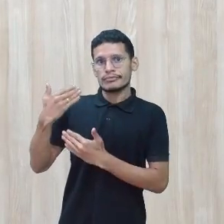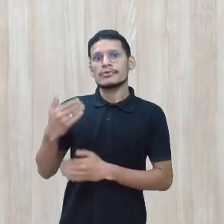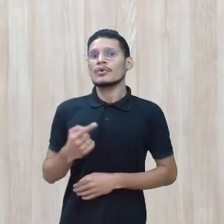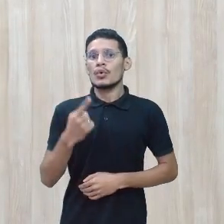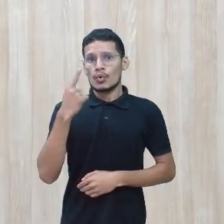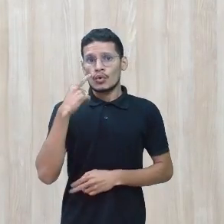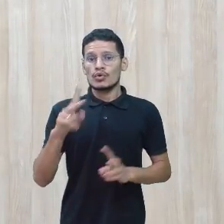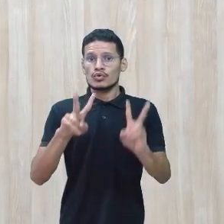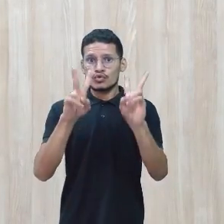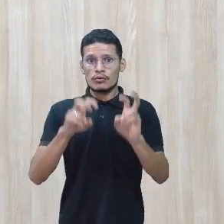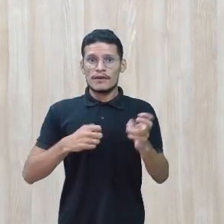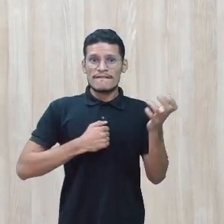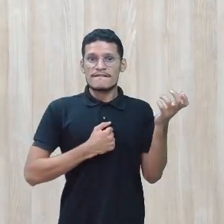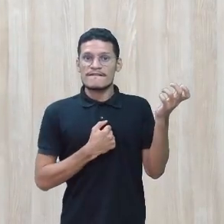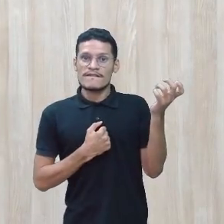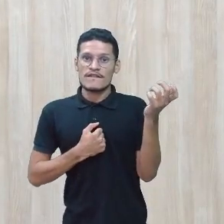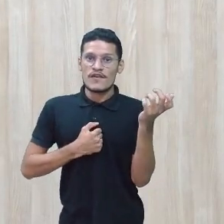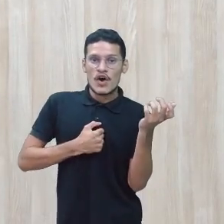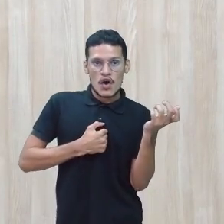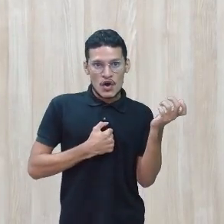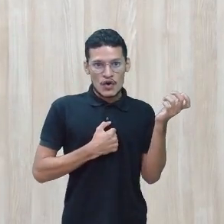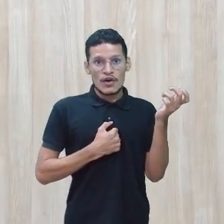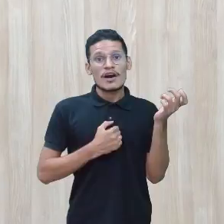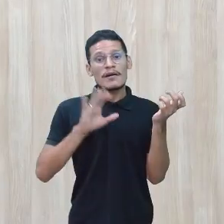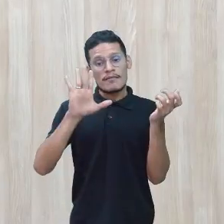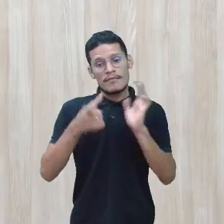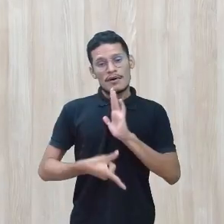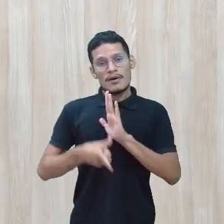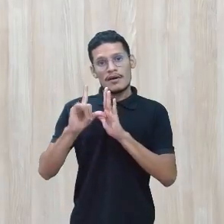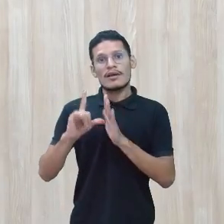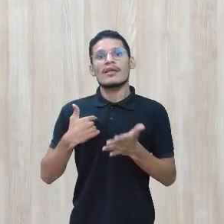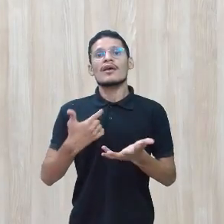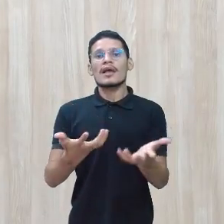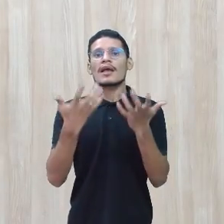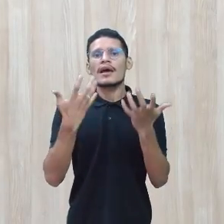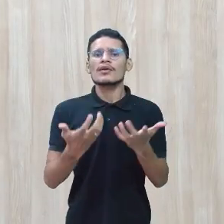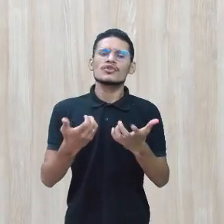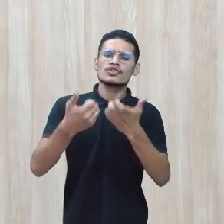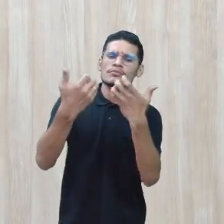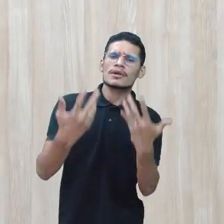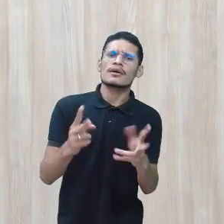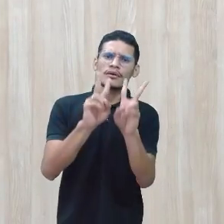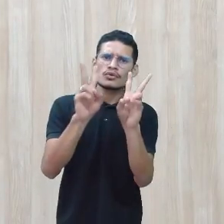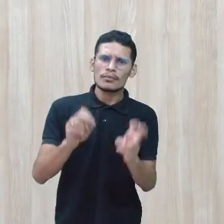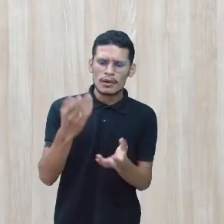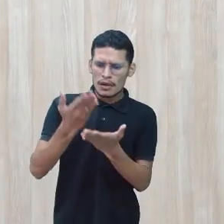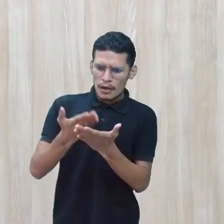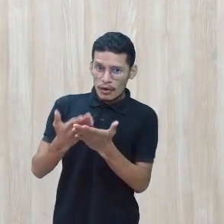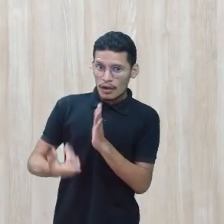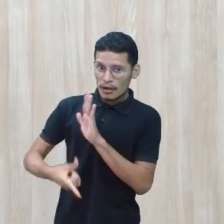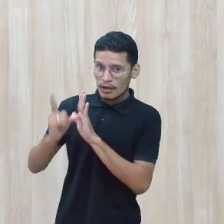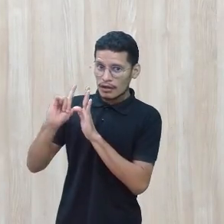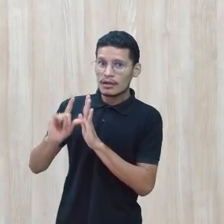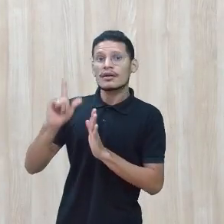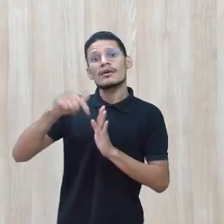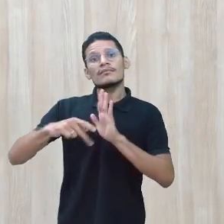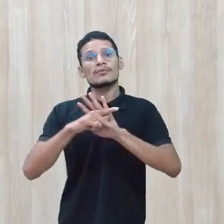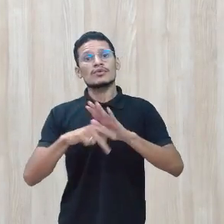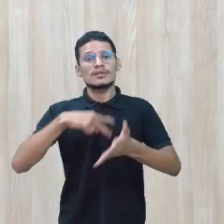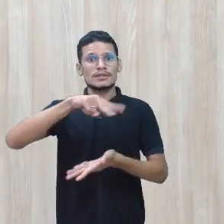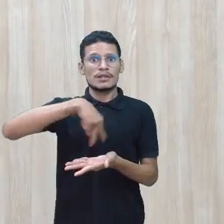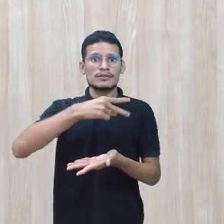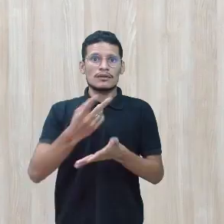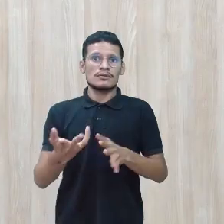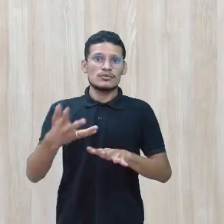sobre o forró. Mas antes, eu queria comentar um pouquinho da aula anterior, onde foi dança e inclusão, né?